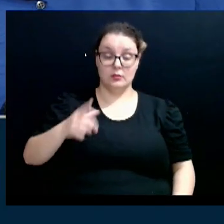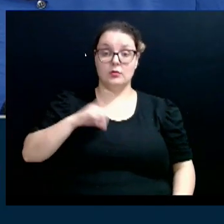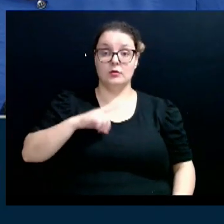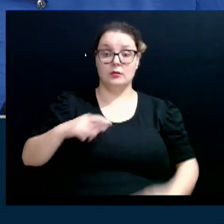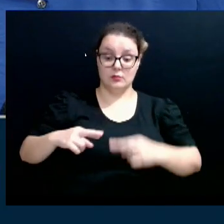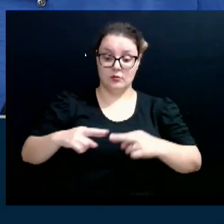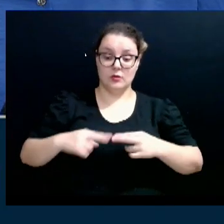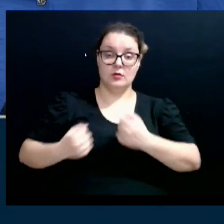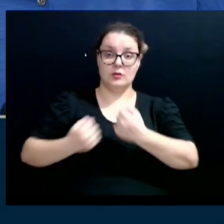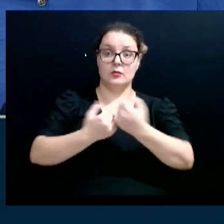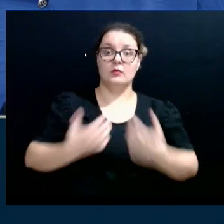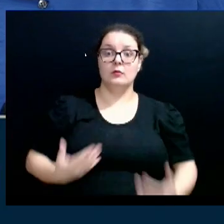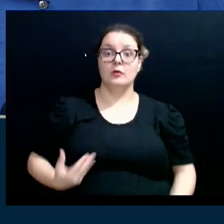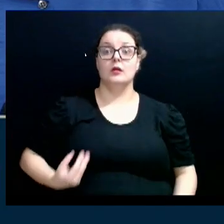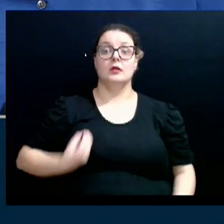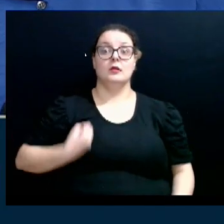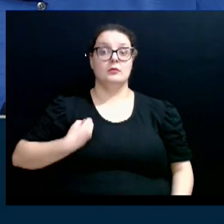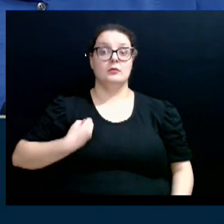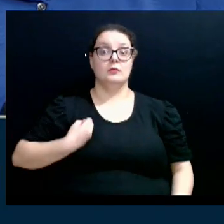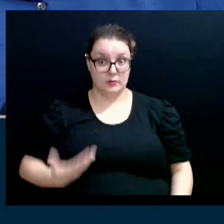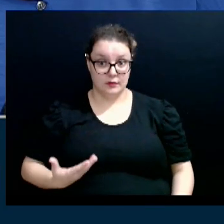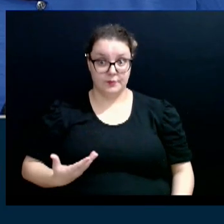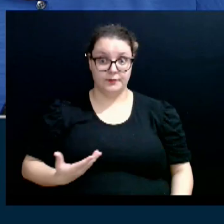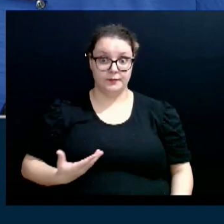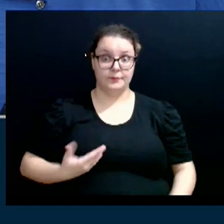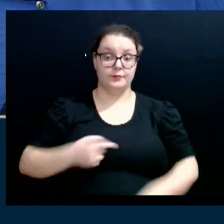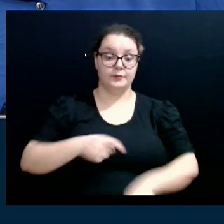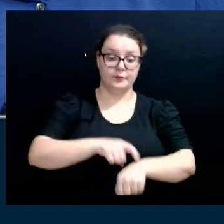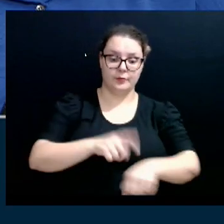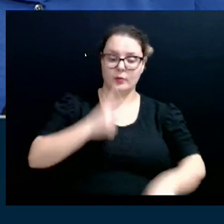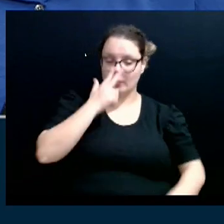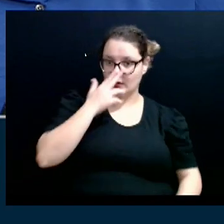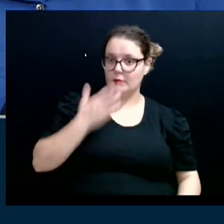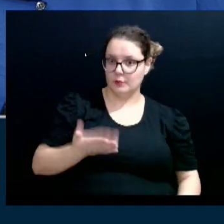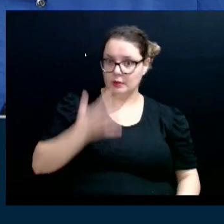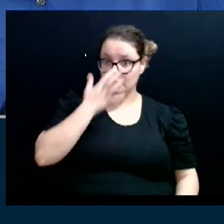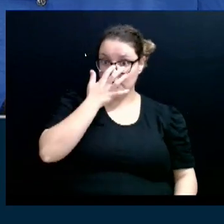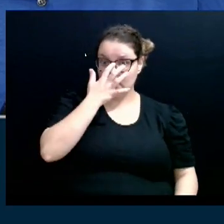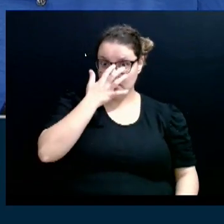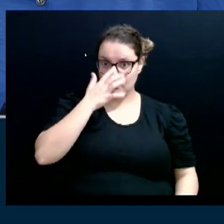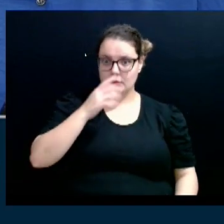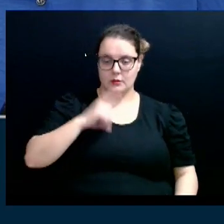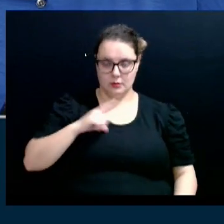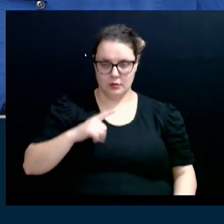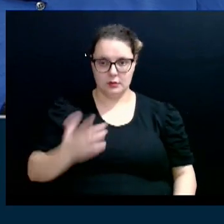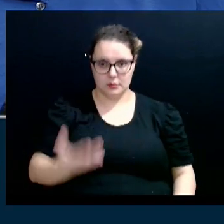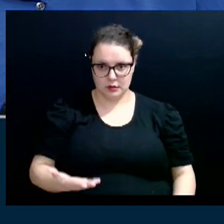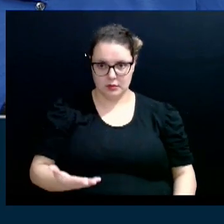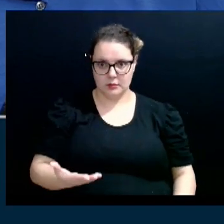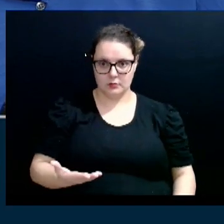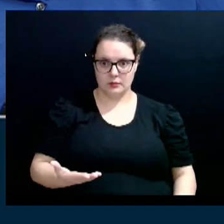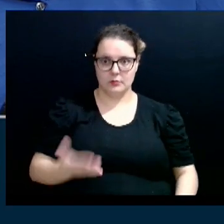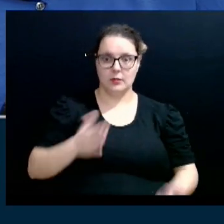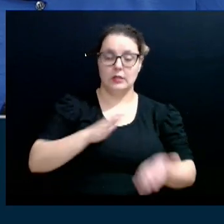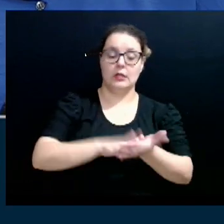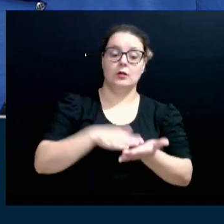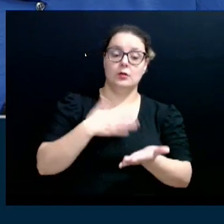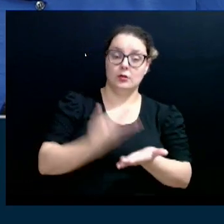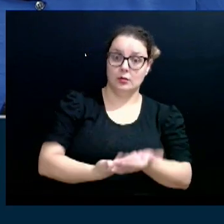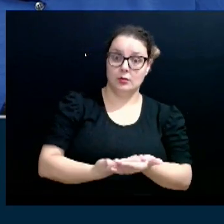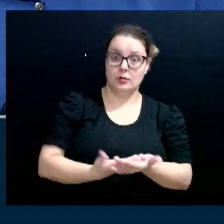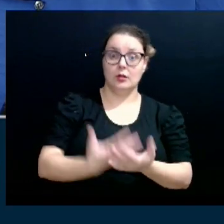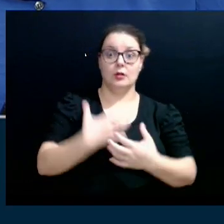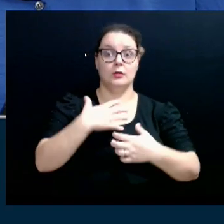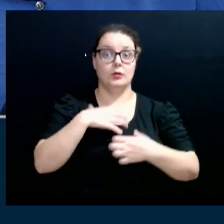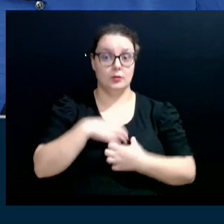que vivem a situação parecida com a que você vive, a interpretação e a forma de apoiar